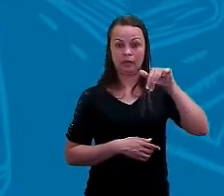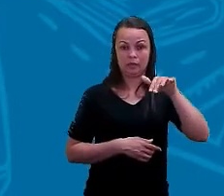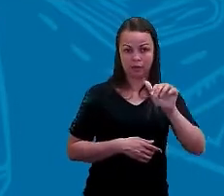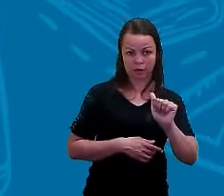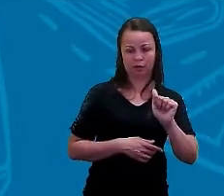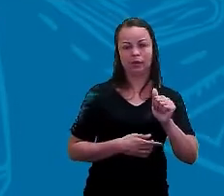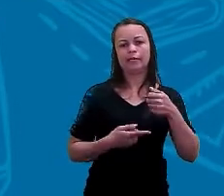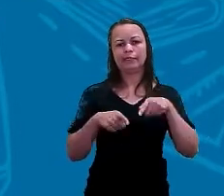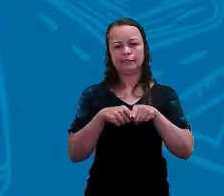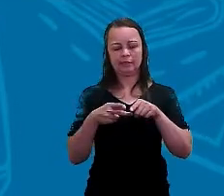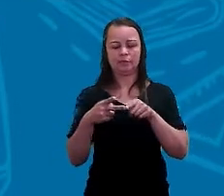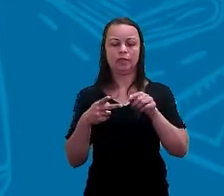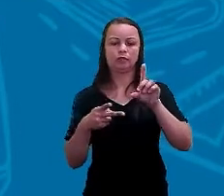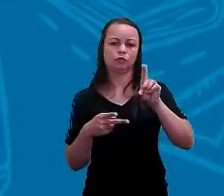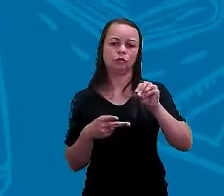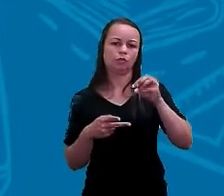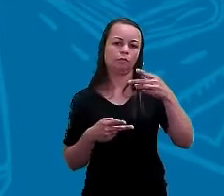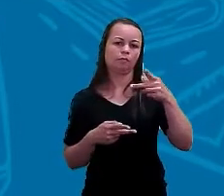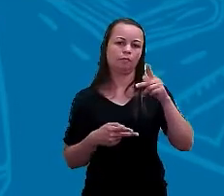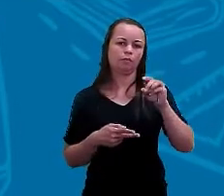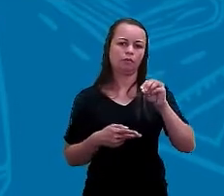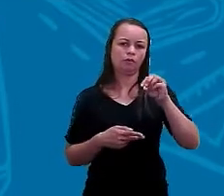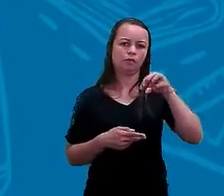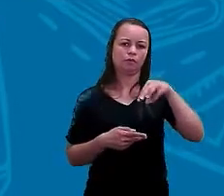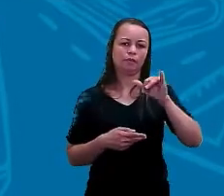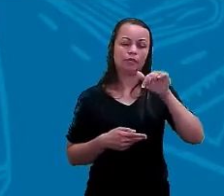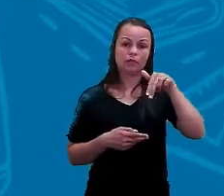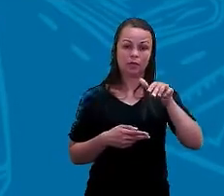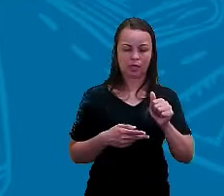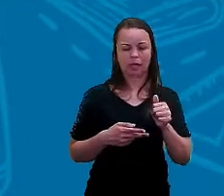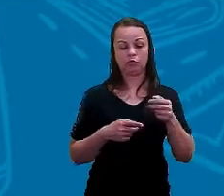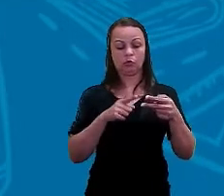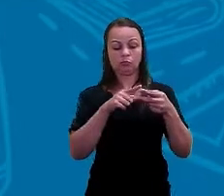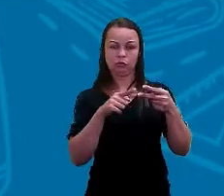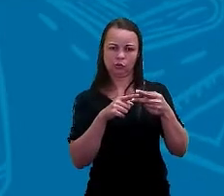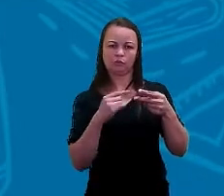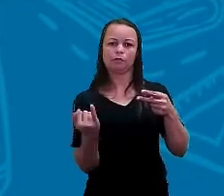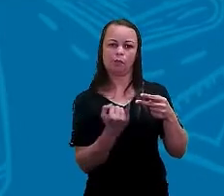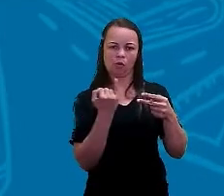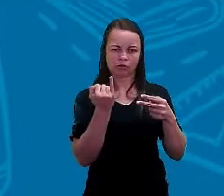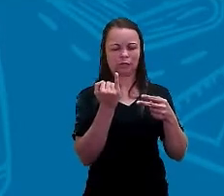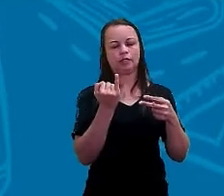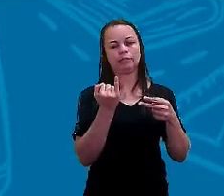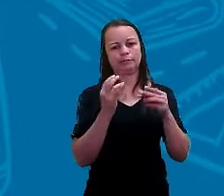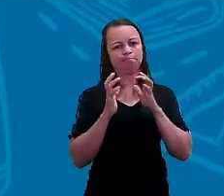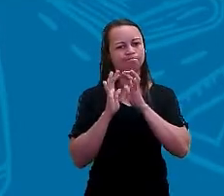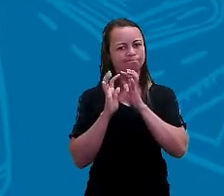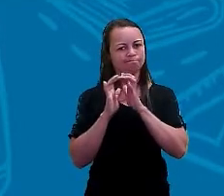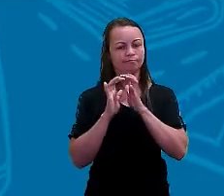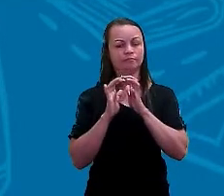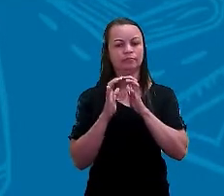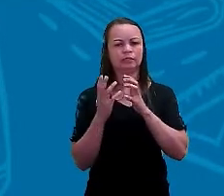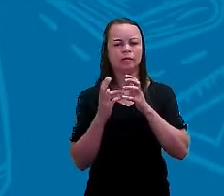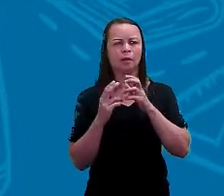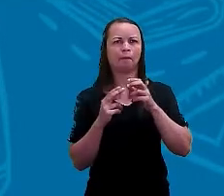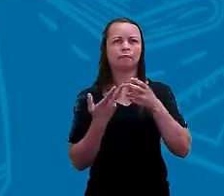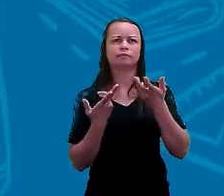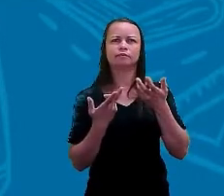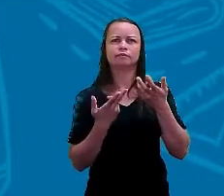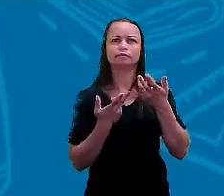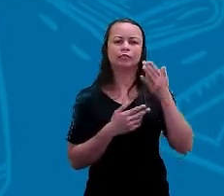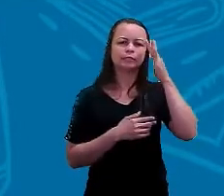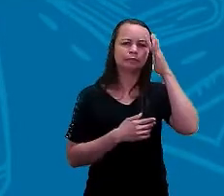de serotonina, como também de dopamina, que são dois neurotransmissores muito importantes para o nosso cérebro. Principalmente quando a gente pensa